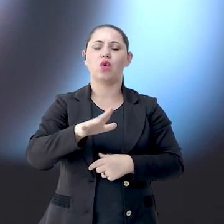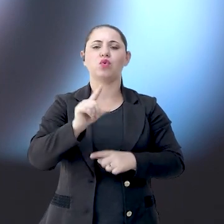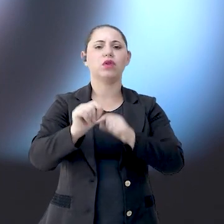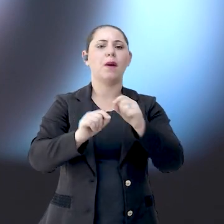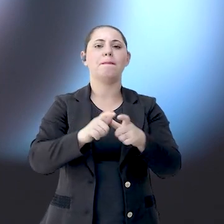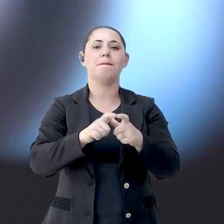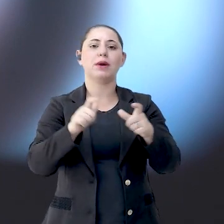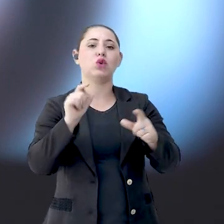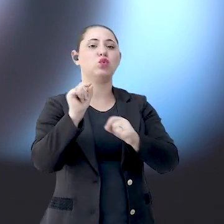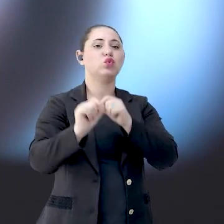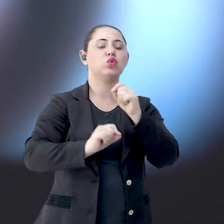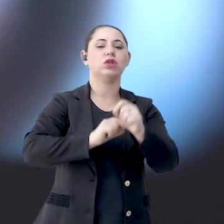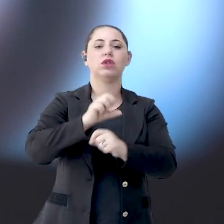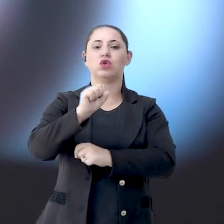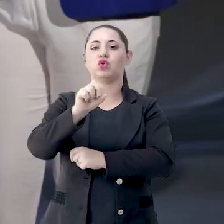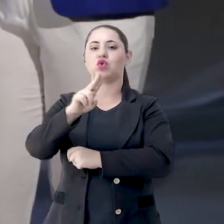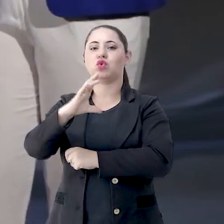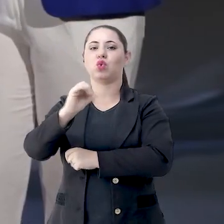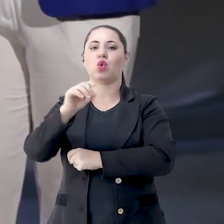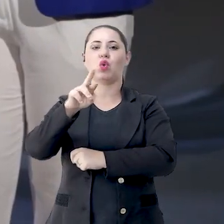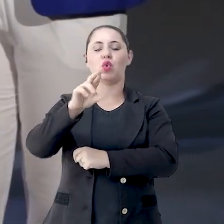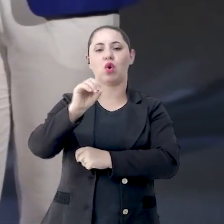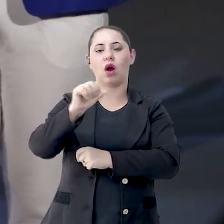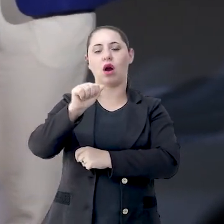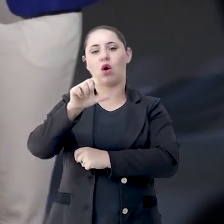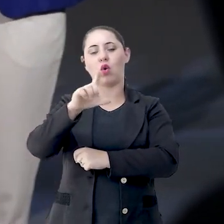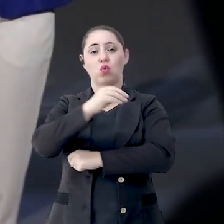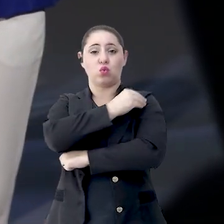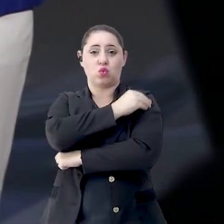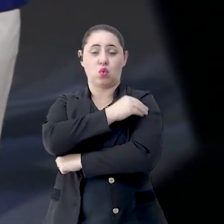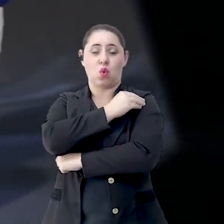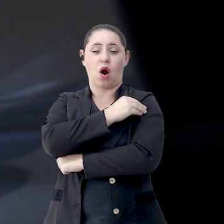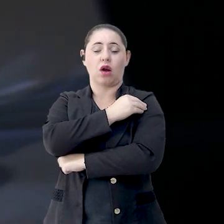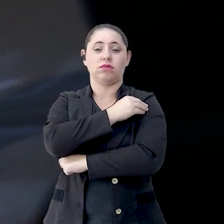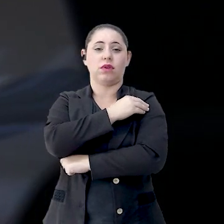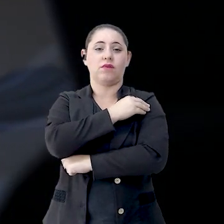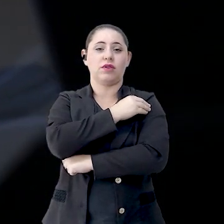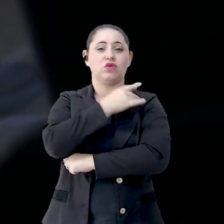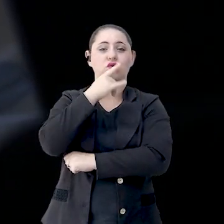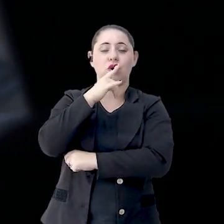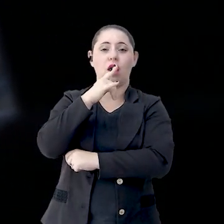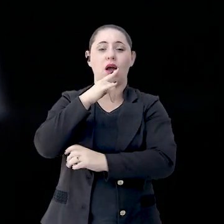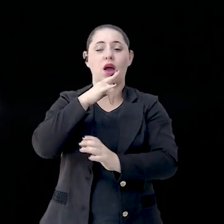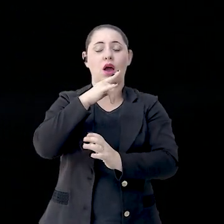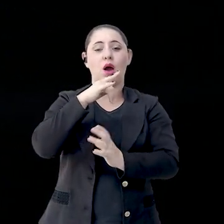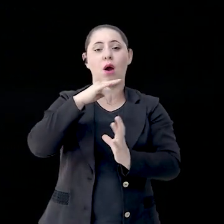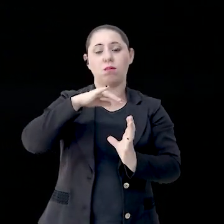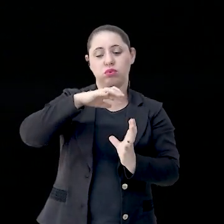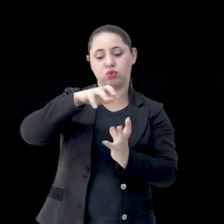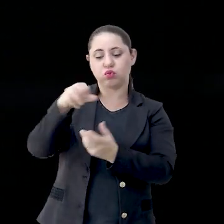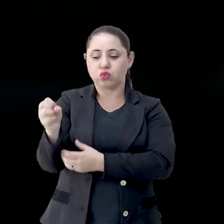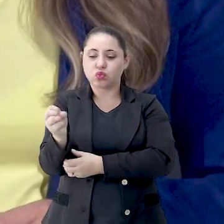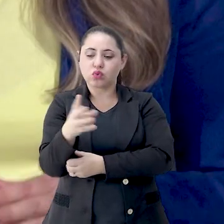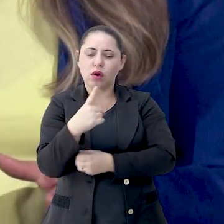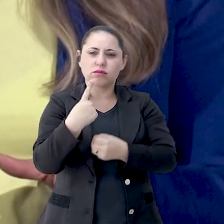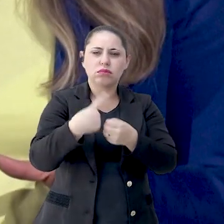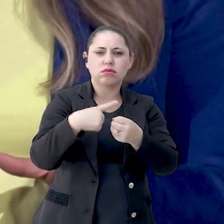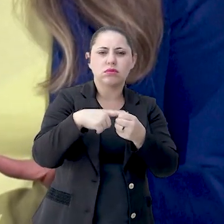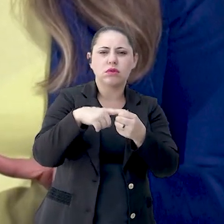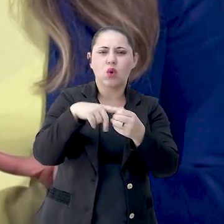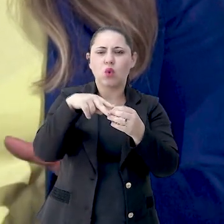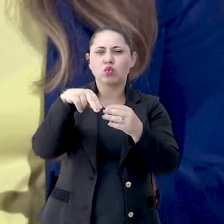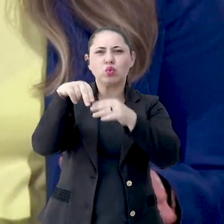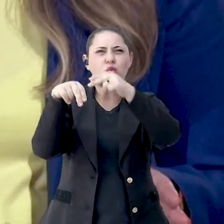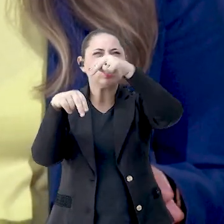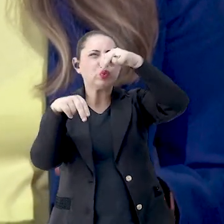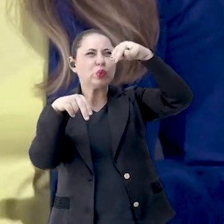possui avicultura de corte. É uma das regiões com maior produção sucro-alcooleira do estado, em